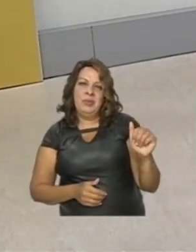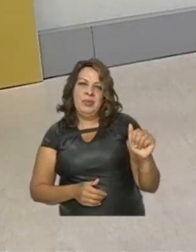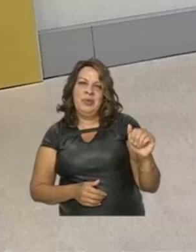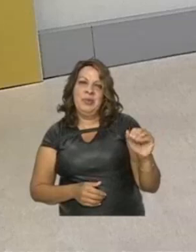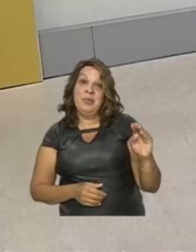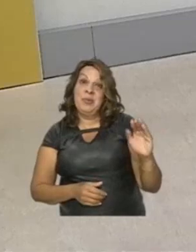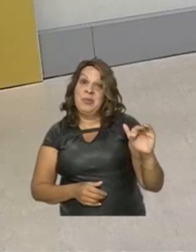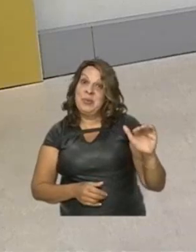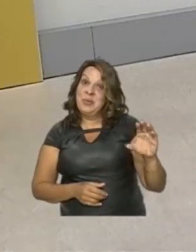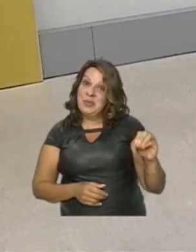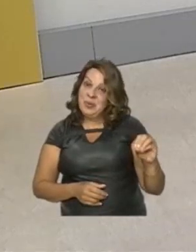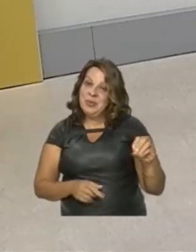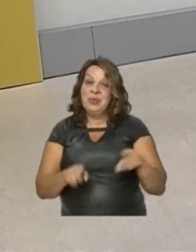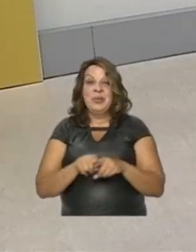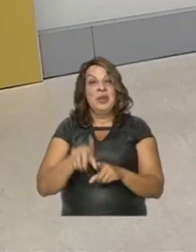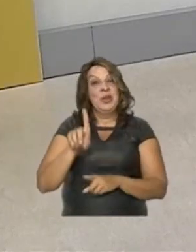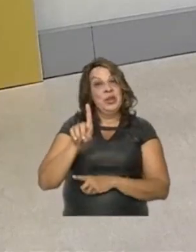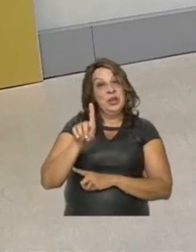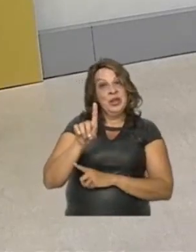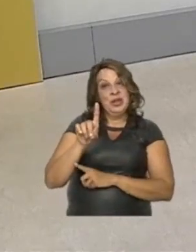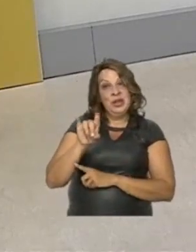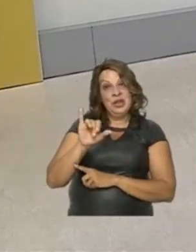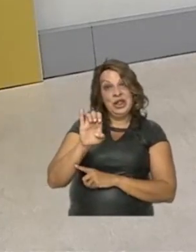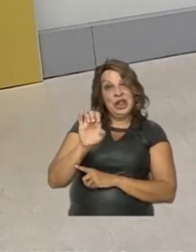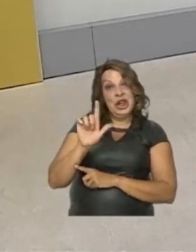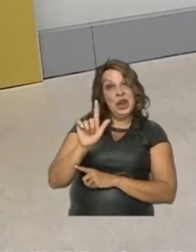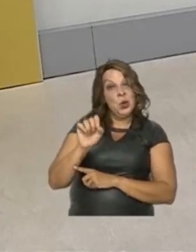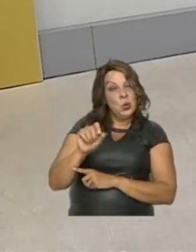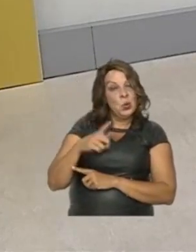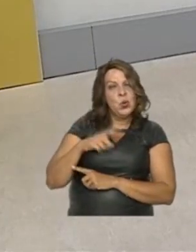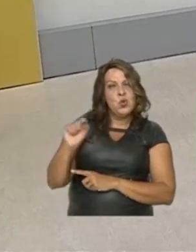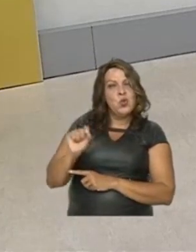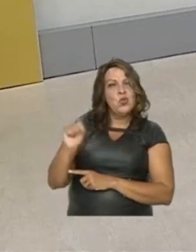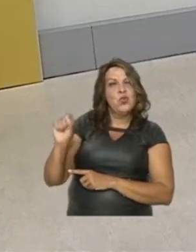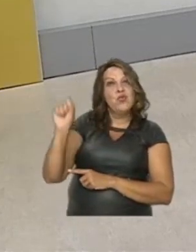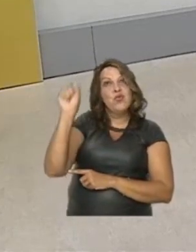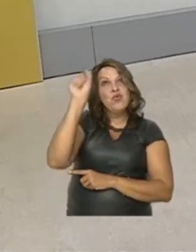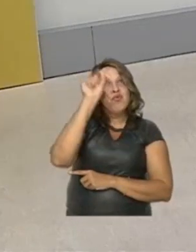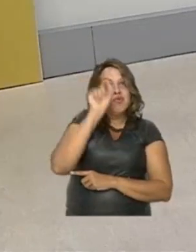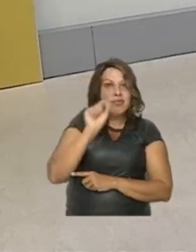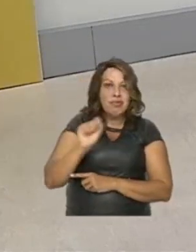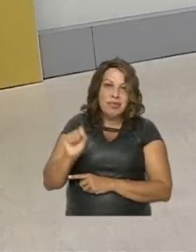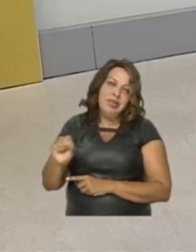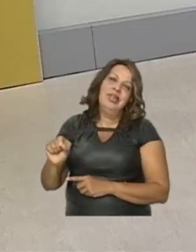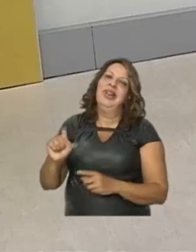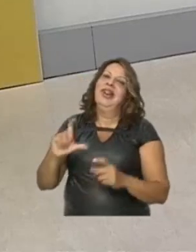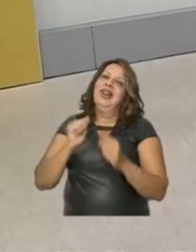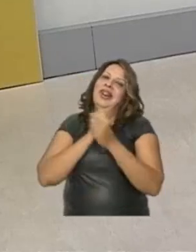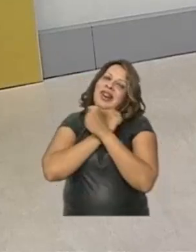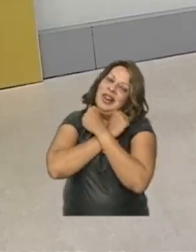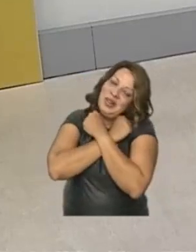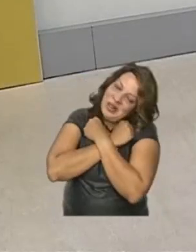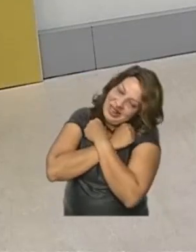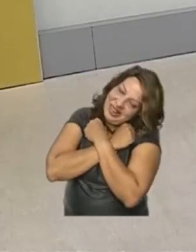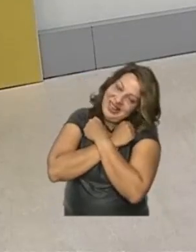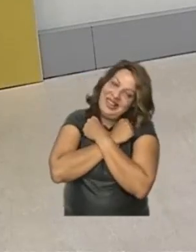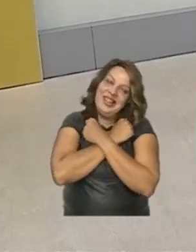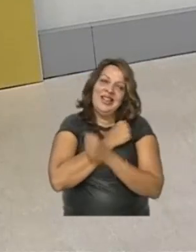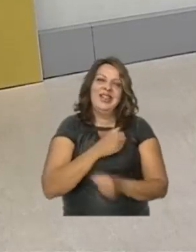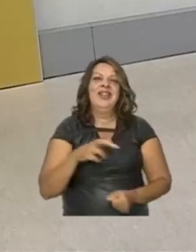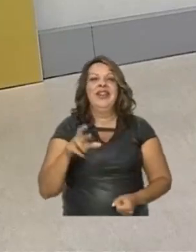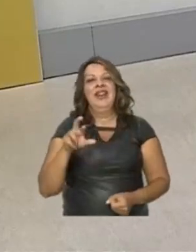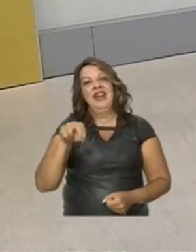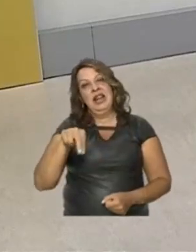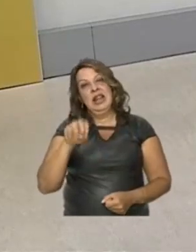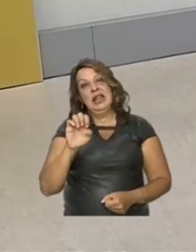Rodrigues. Tem o Diogo Abelha. Beijo. Abraçar aqui Nelma, rei do